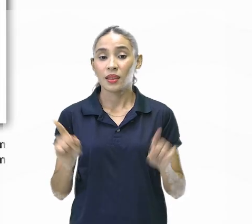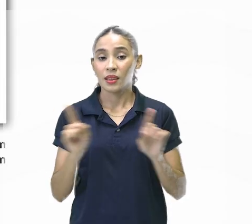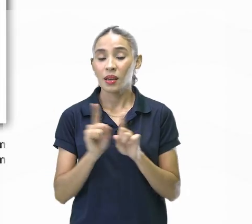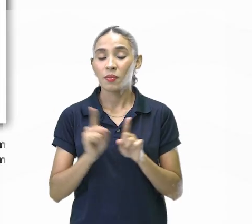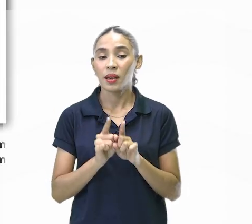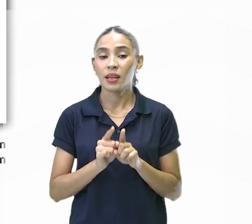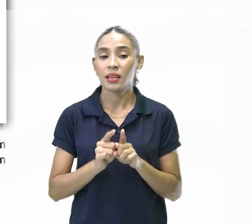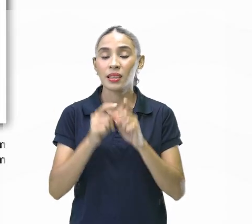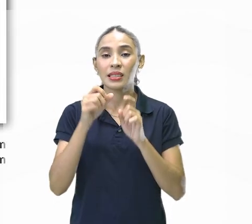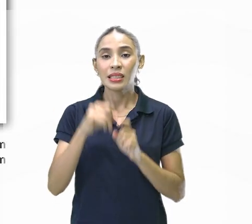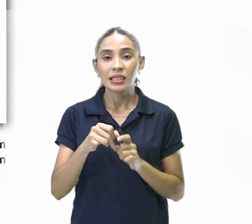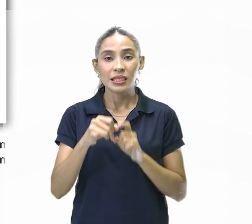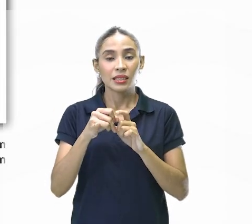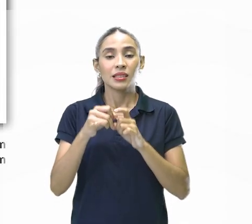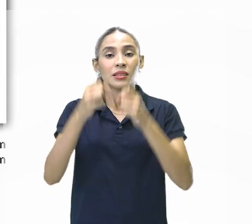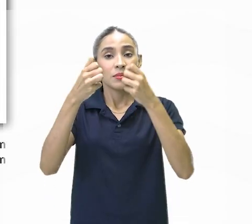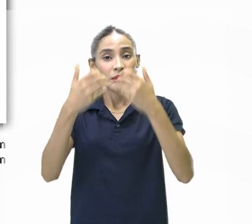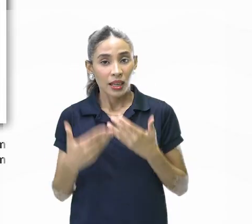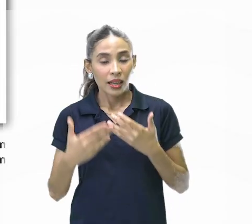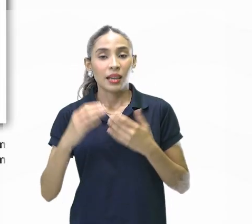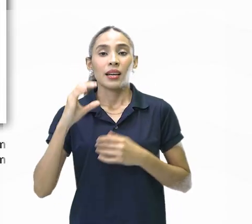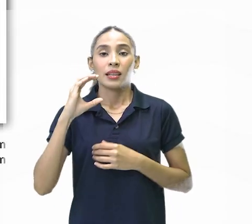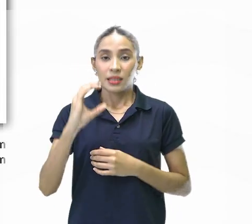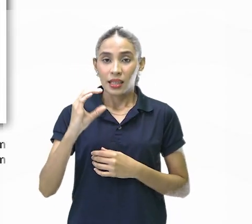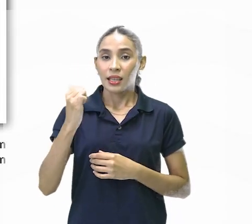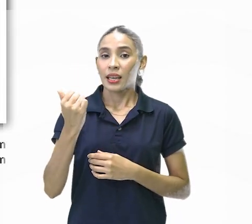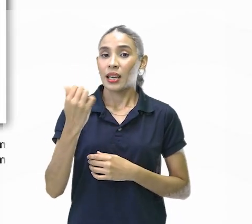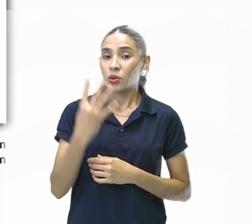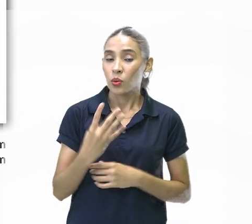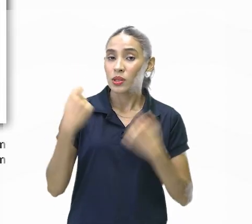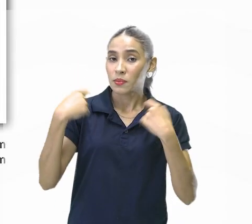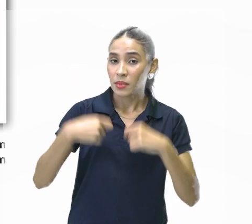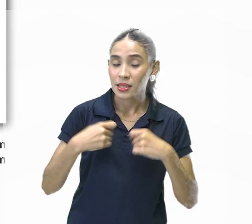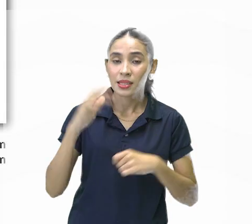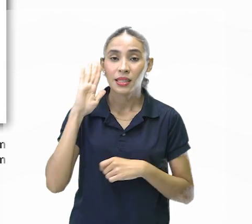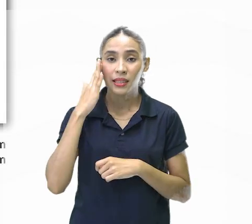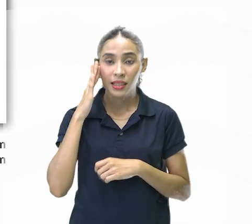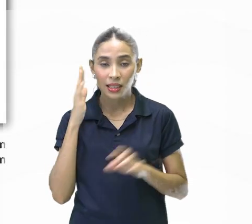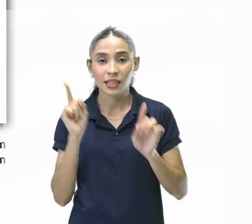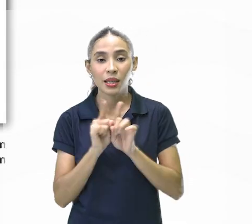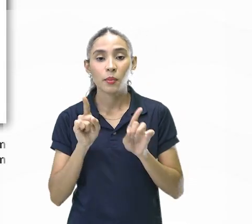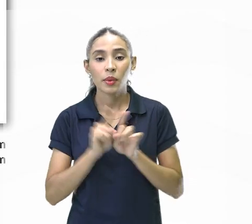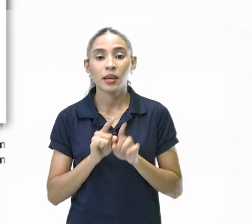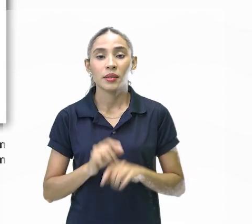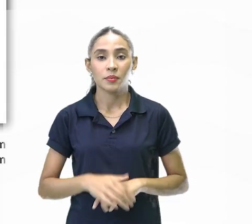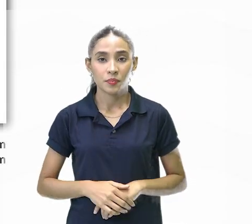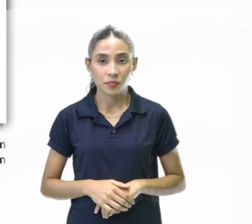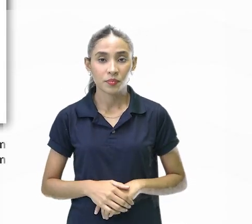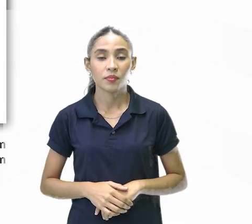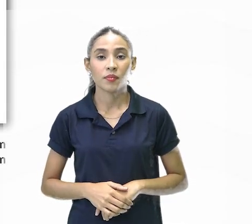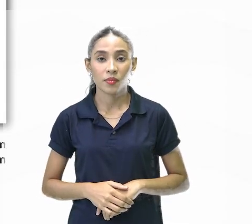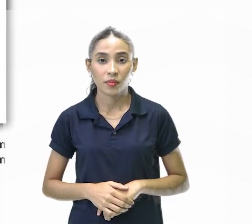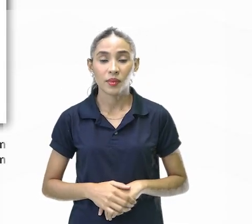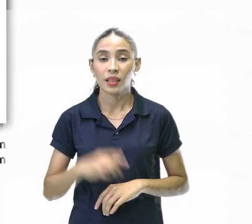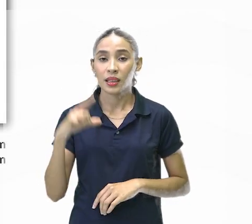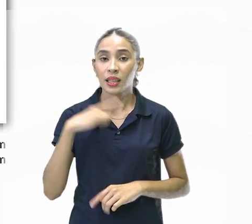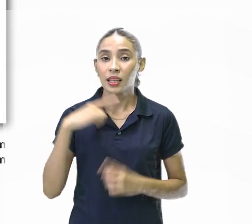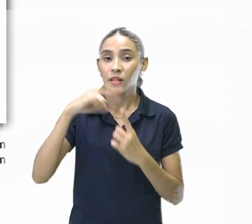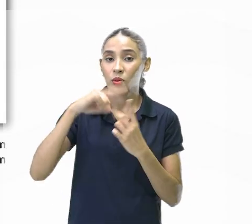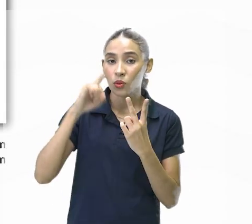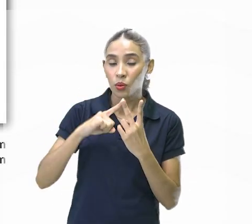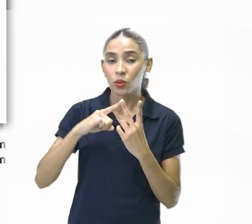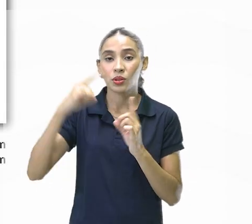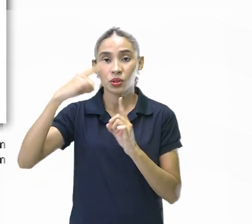que, ao falar do carbono 14, eu preciso entender também como nós falamos. Existem aí